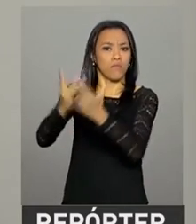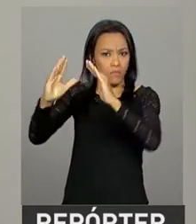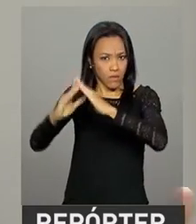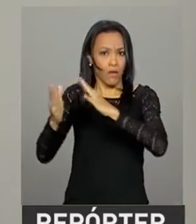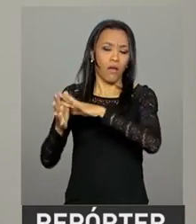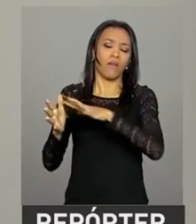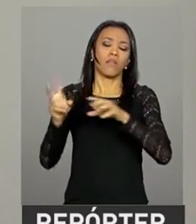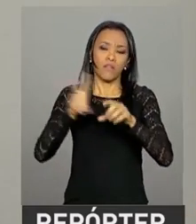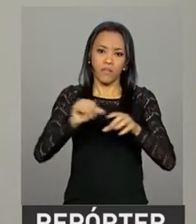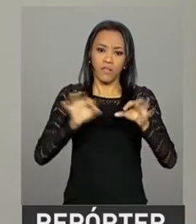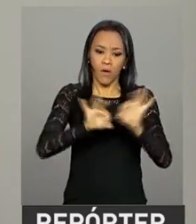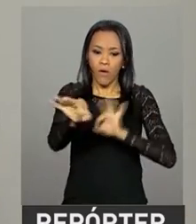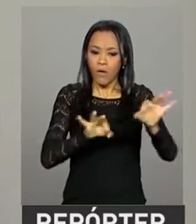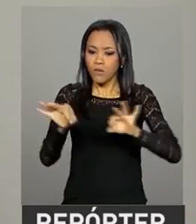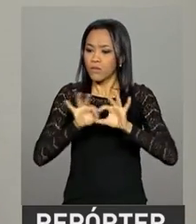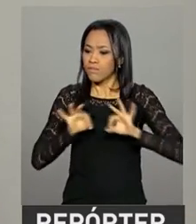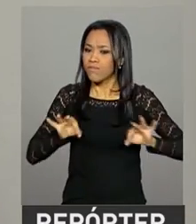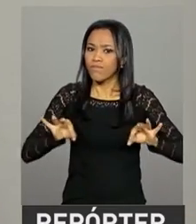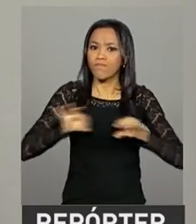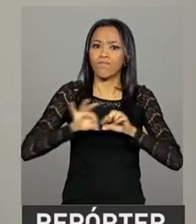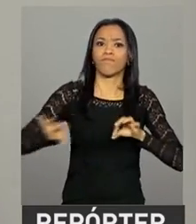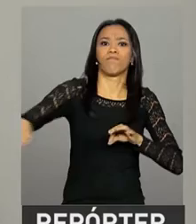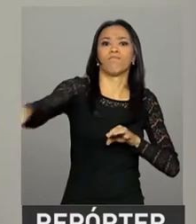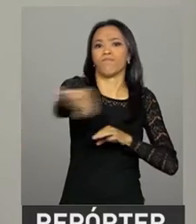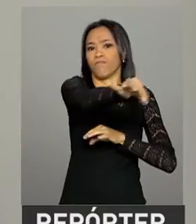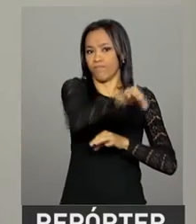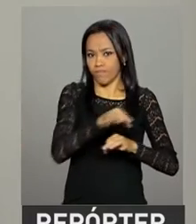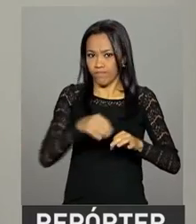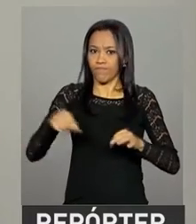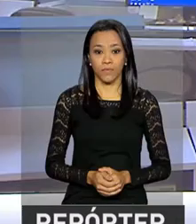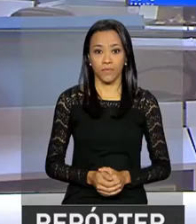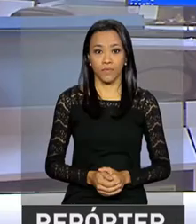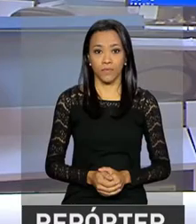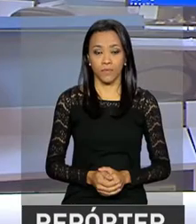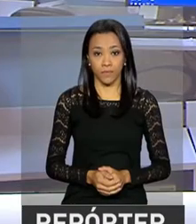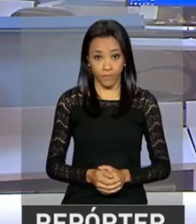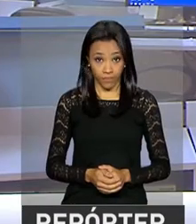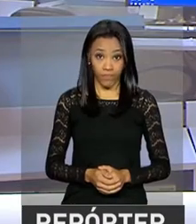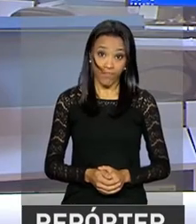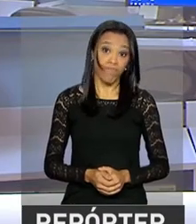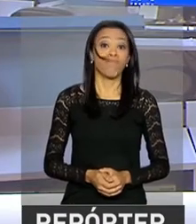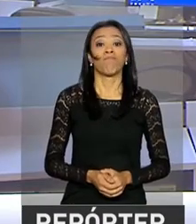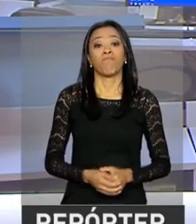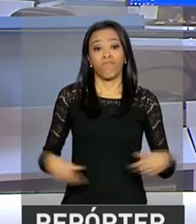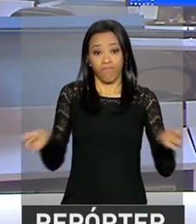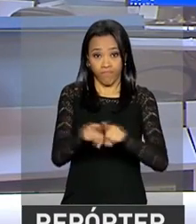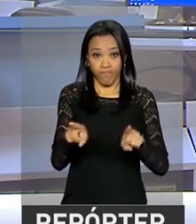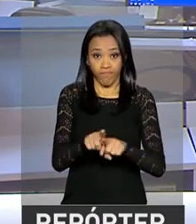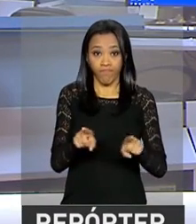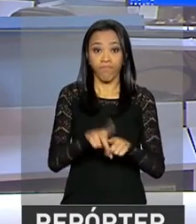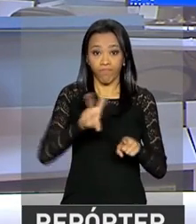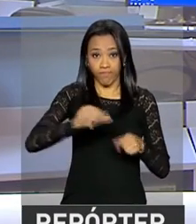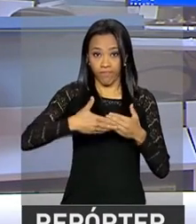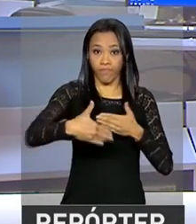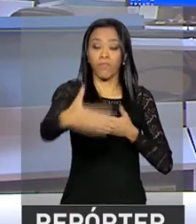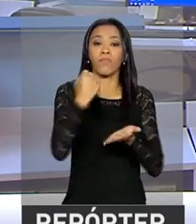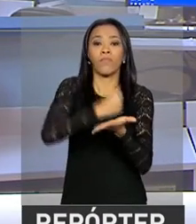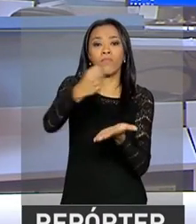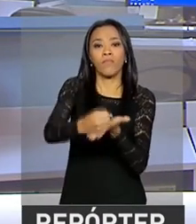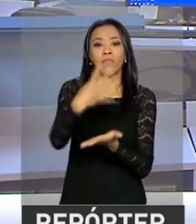mudança geográfica do local pelo menos convivendo com a mesma comunidade também devem ser contratadas 40 mil unidades